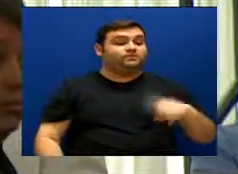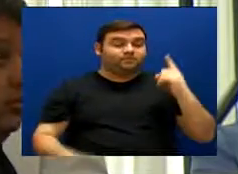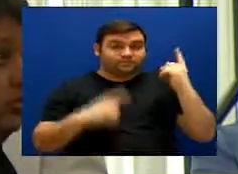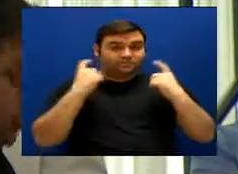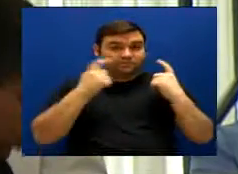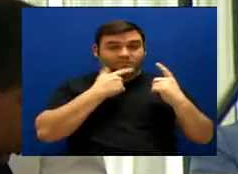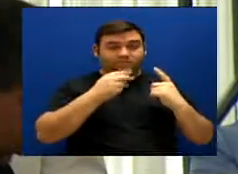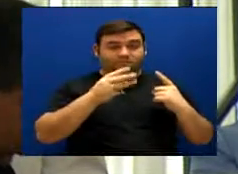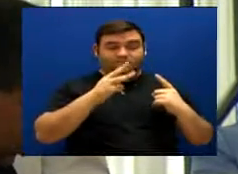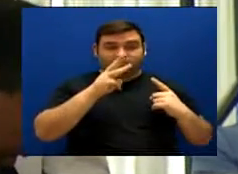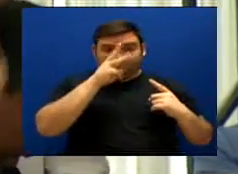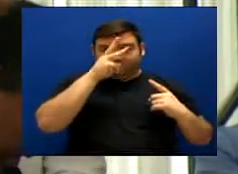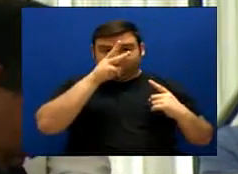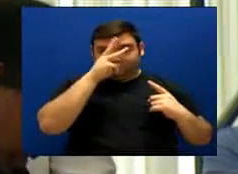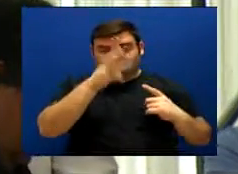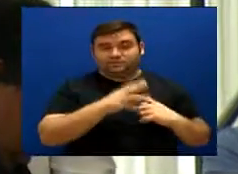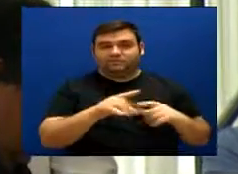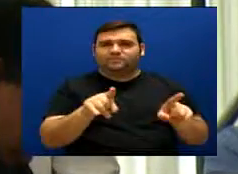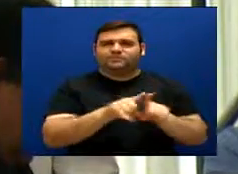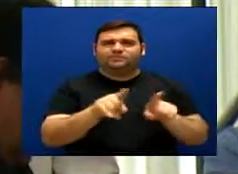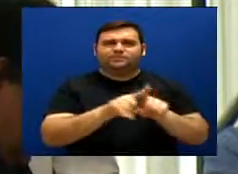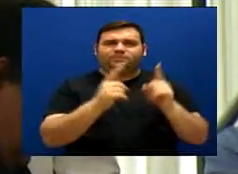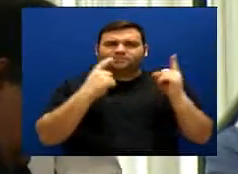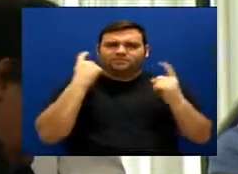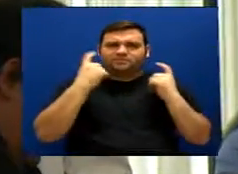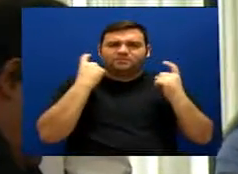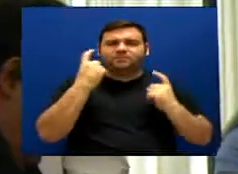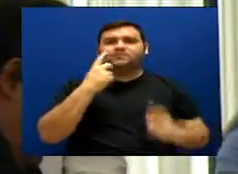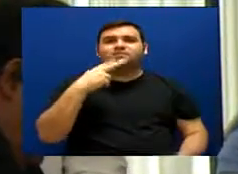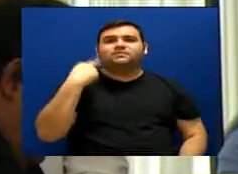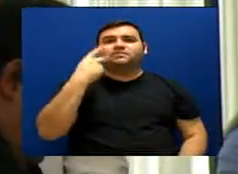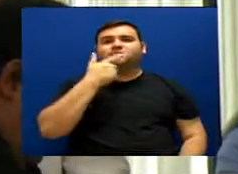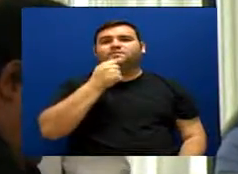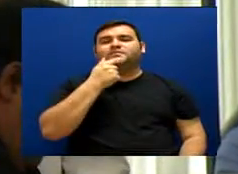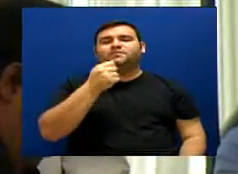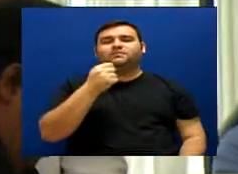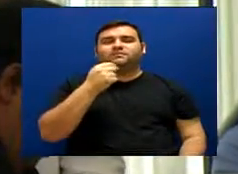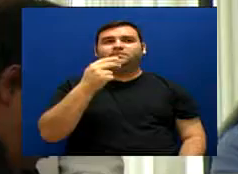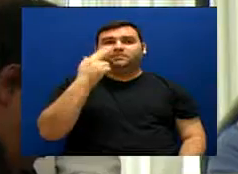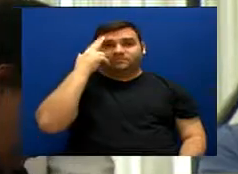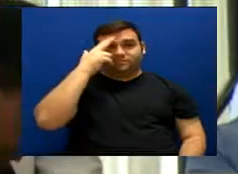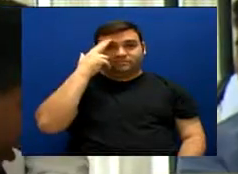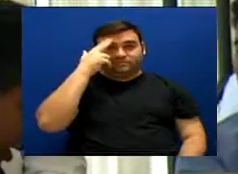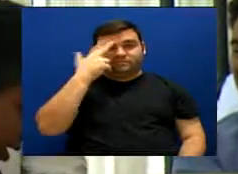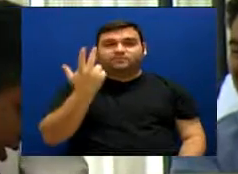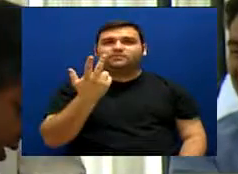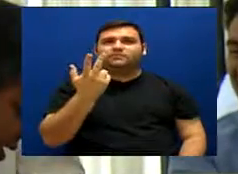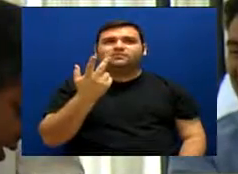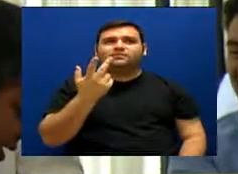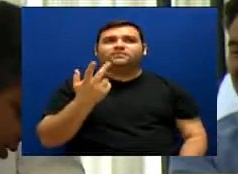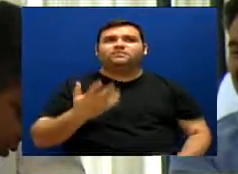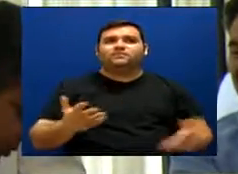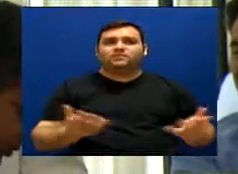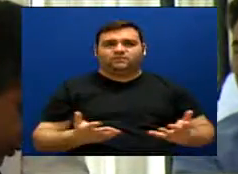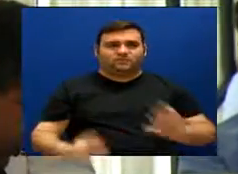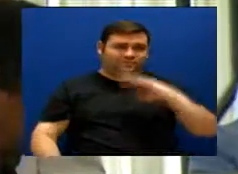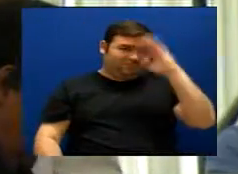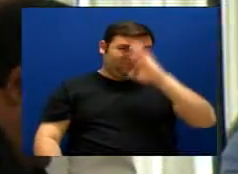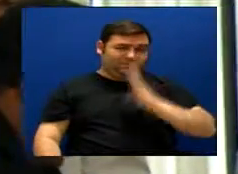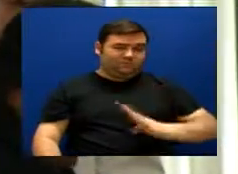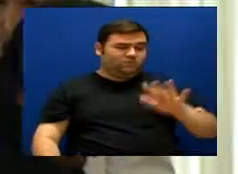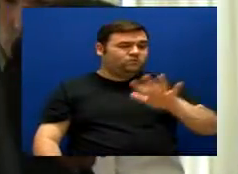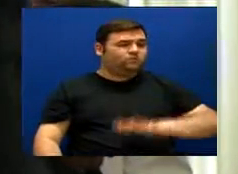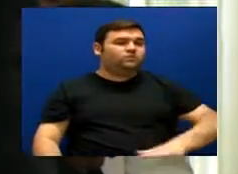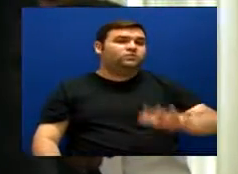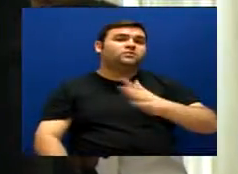do vereador Vanderlei Diogo e uma preocupação do vereador pastor Irineu Toledo. Nós já estamos no Brasil